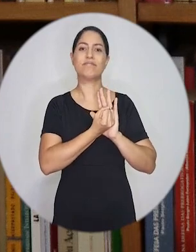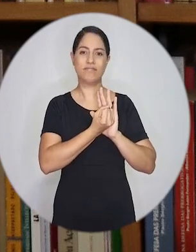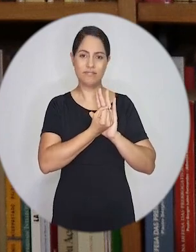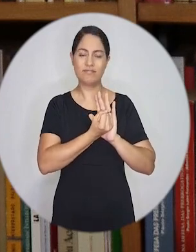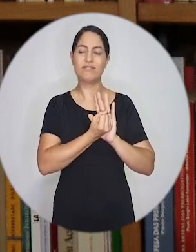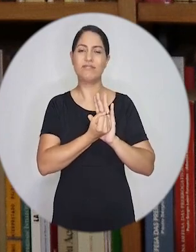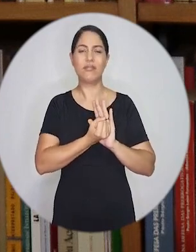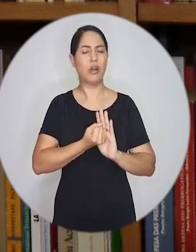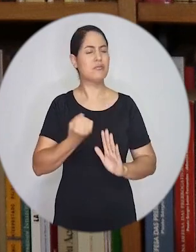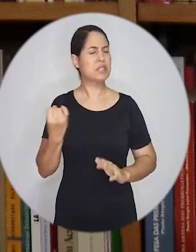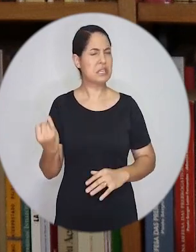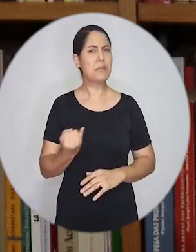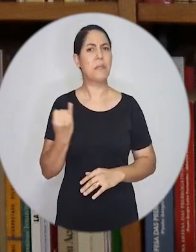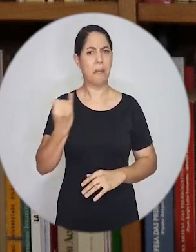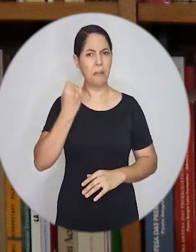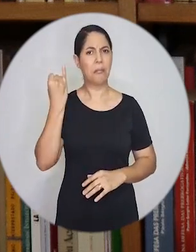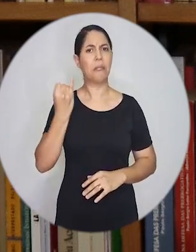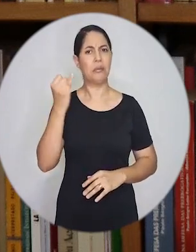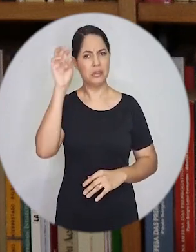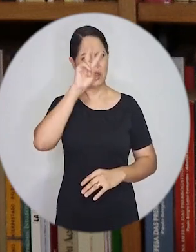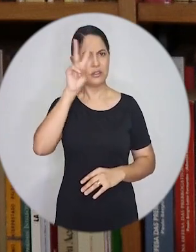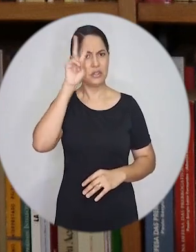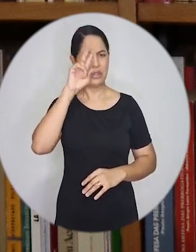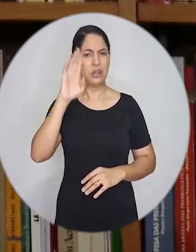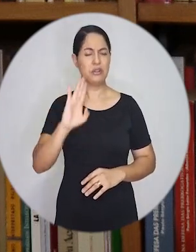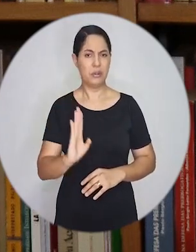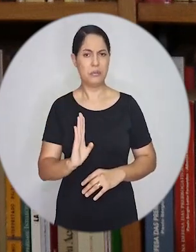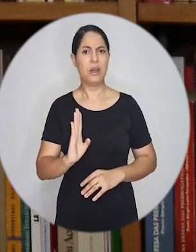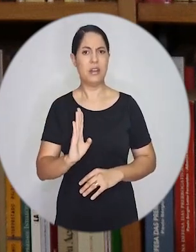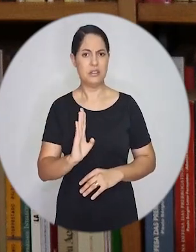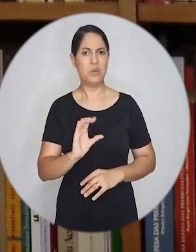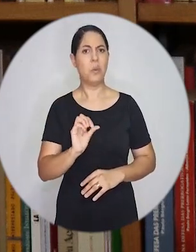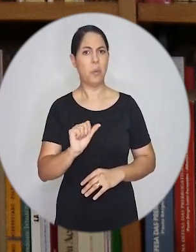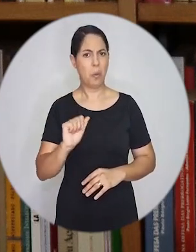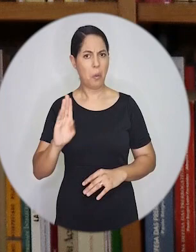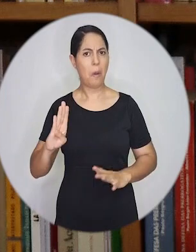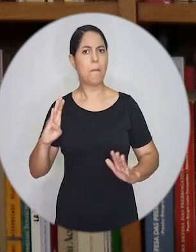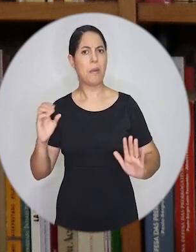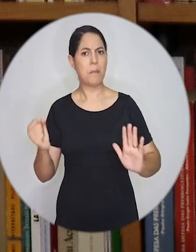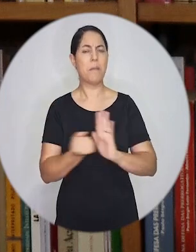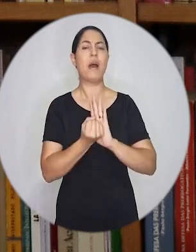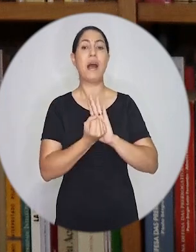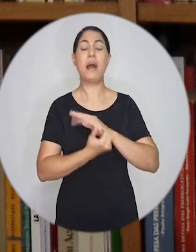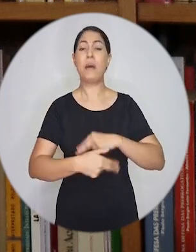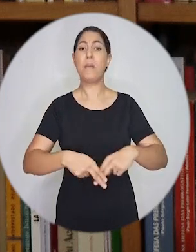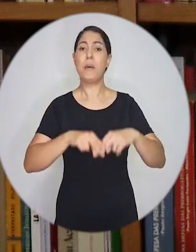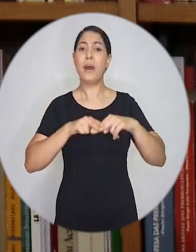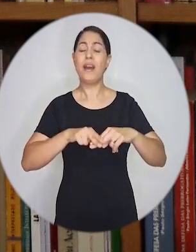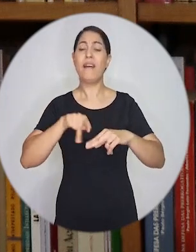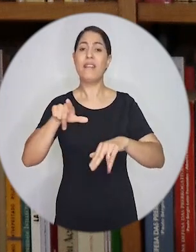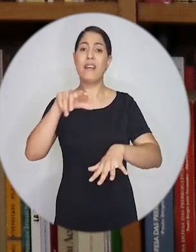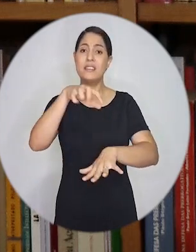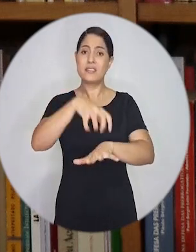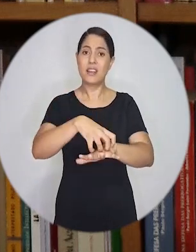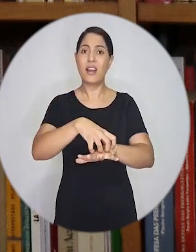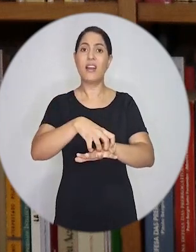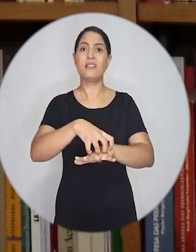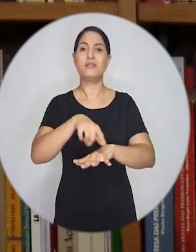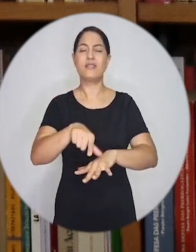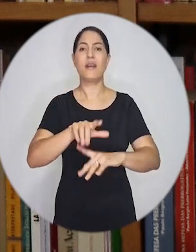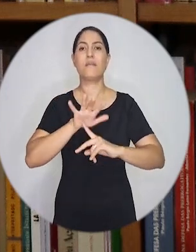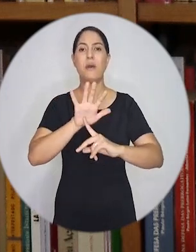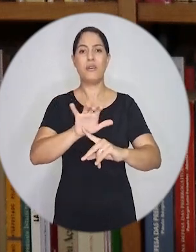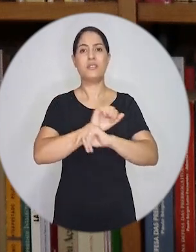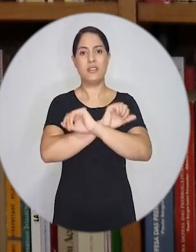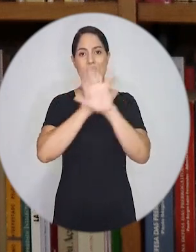hoje é muito relevante na história recente do país. Aquela sede